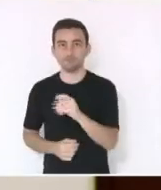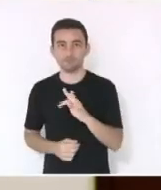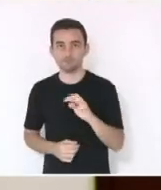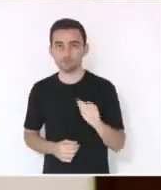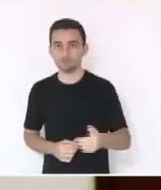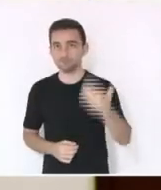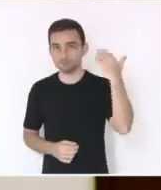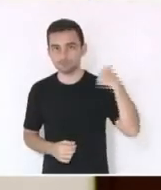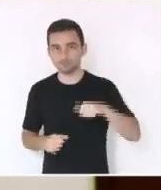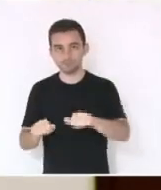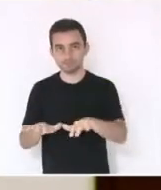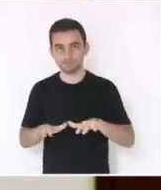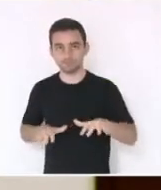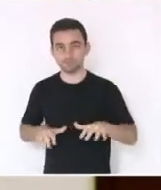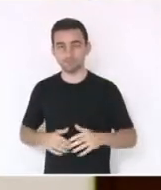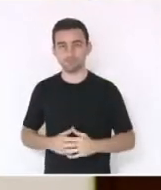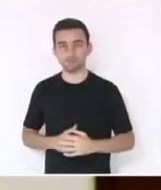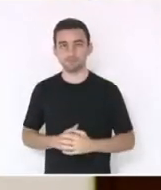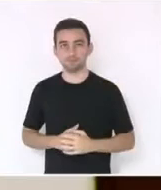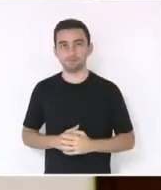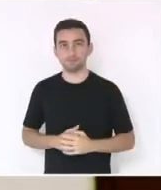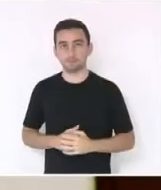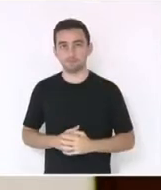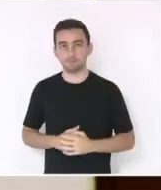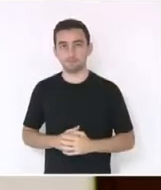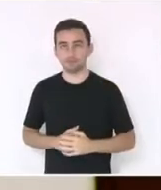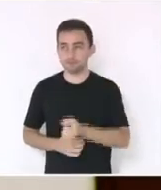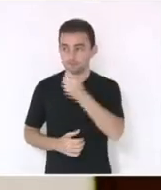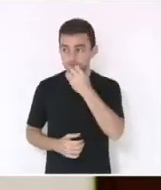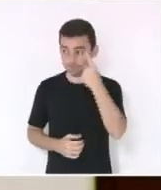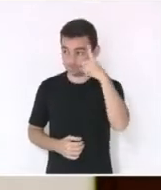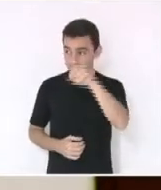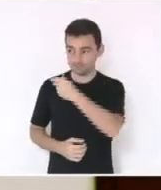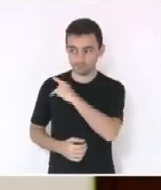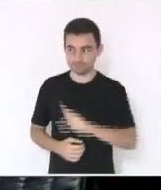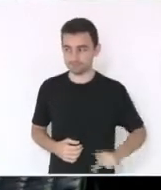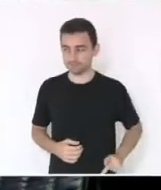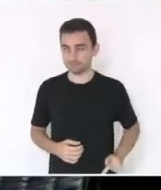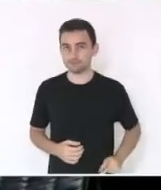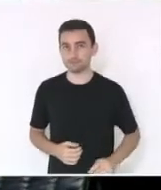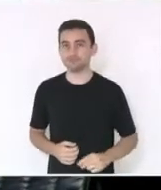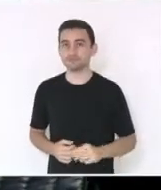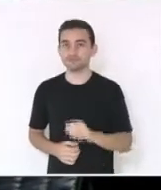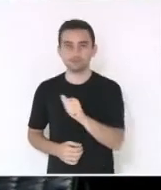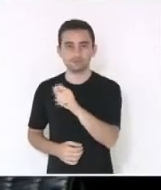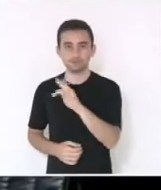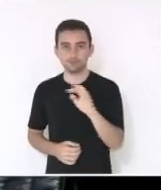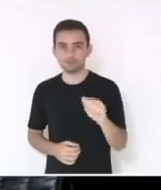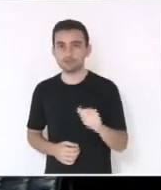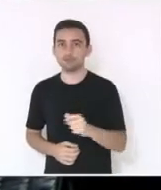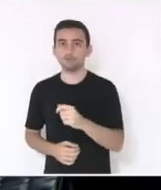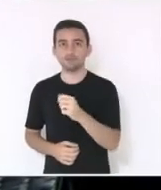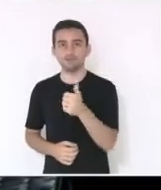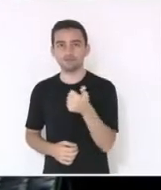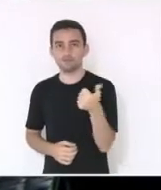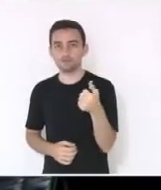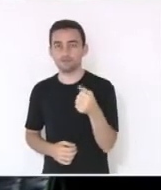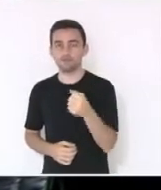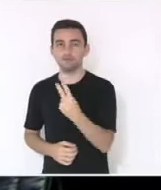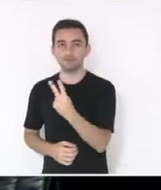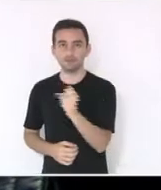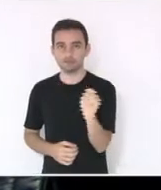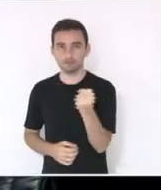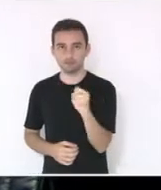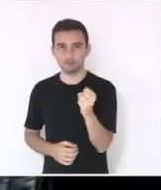da última sessão. Bom dia, presidente. Ata da 28ª